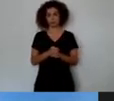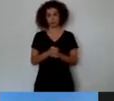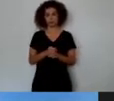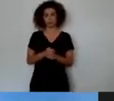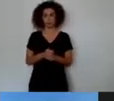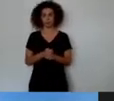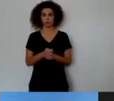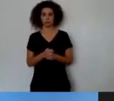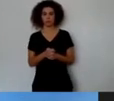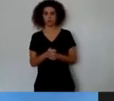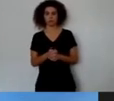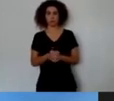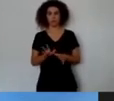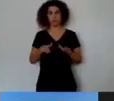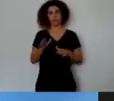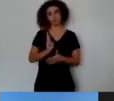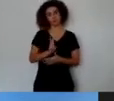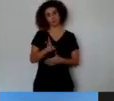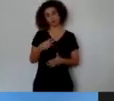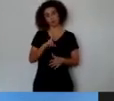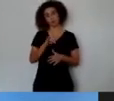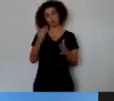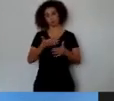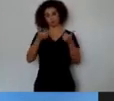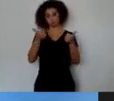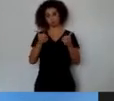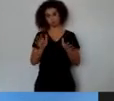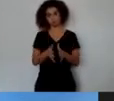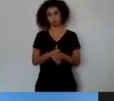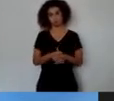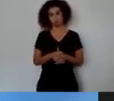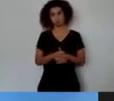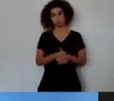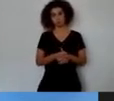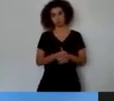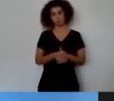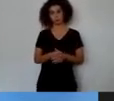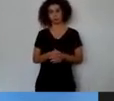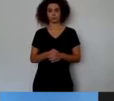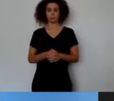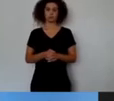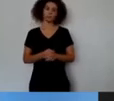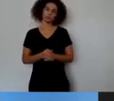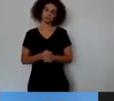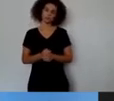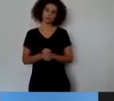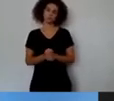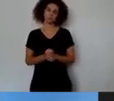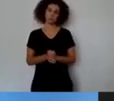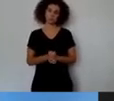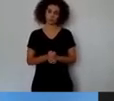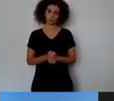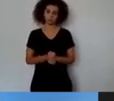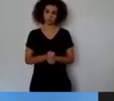você continuar melhor com o tempo. Tá, qualquer coisa vocês dão um aviso. É, eu